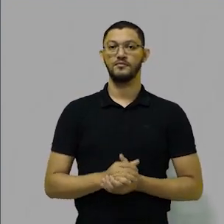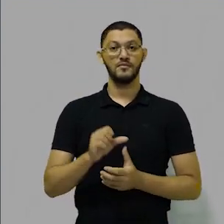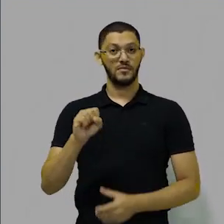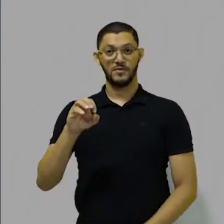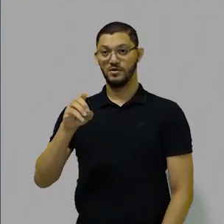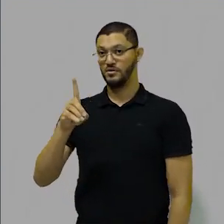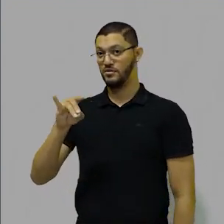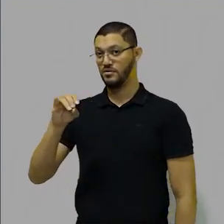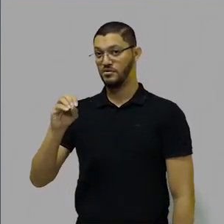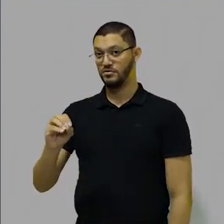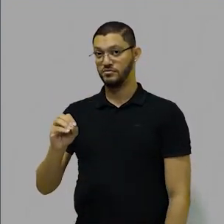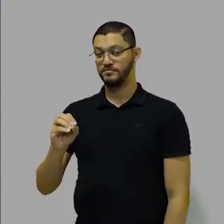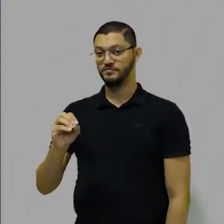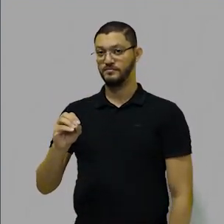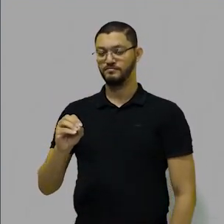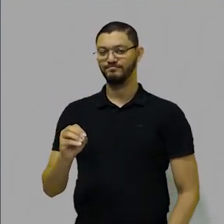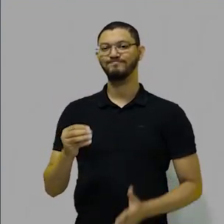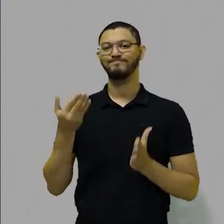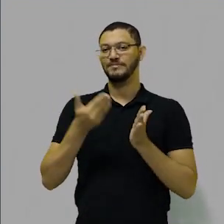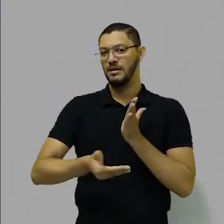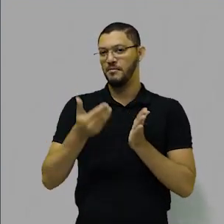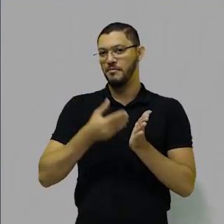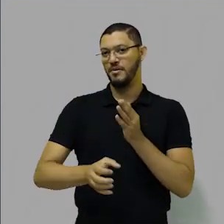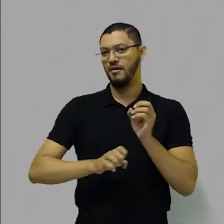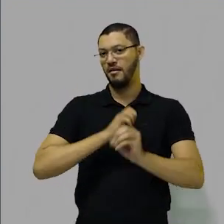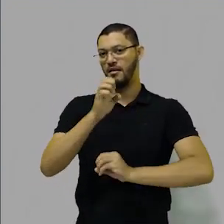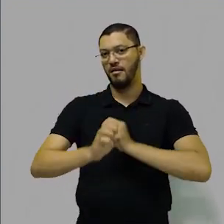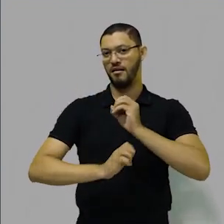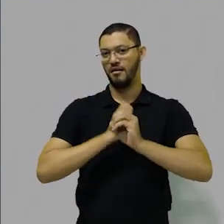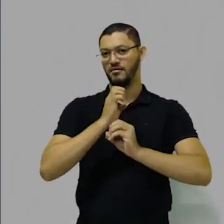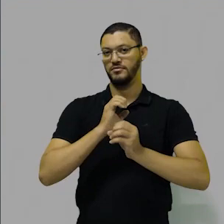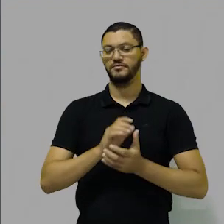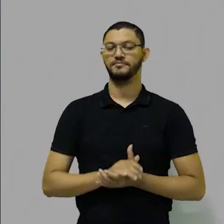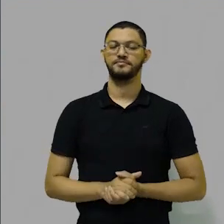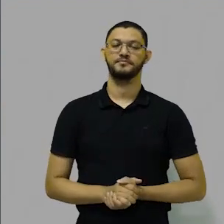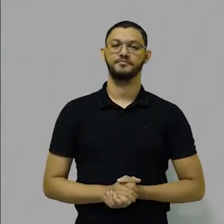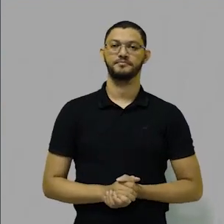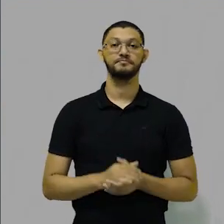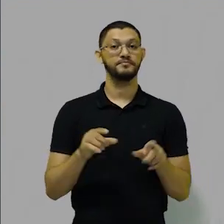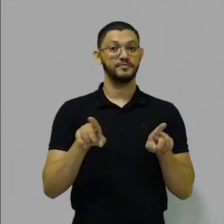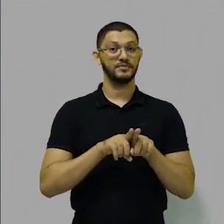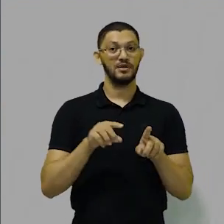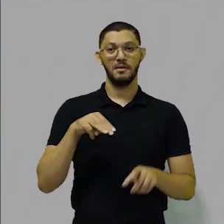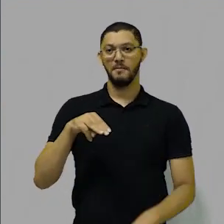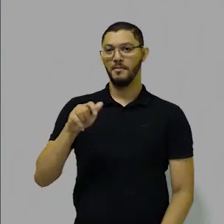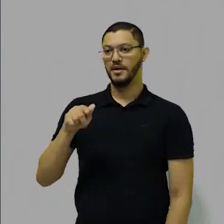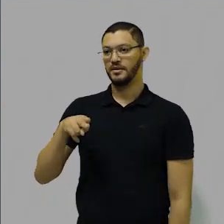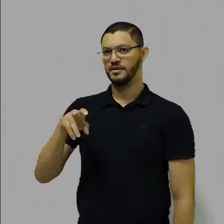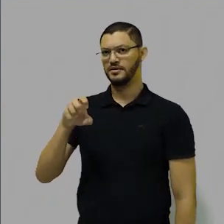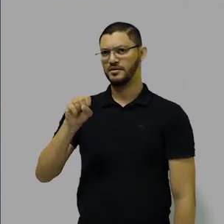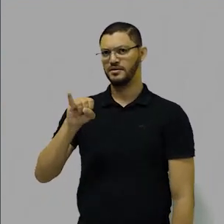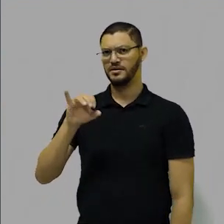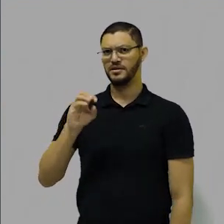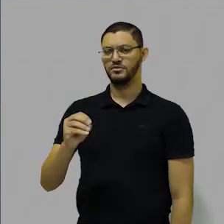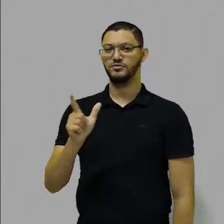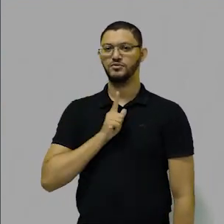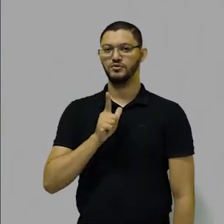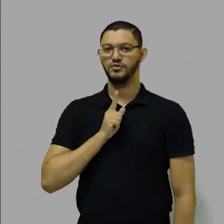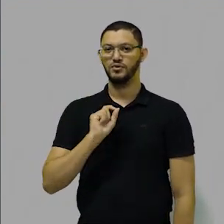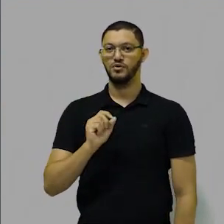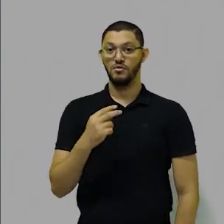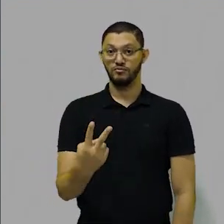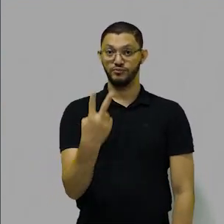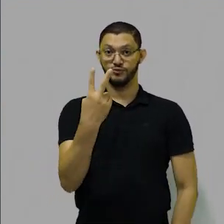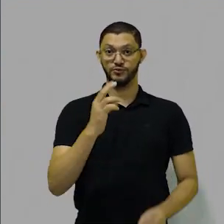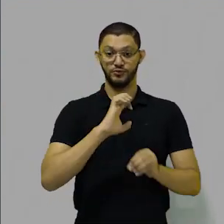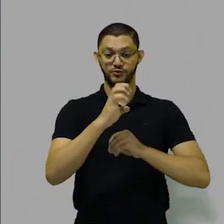sódio, ele deve perder elétrons. Também o magnésio. O magnésio ele tem